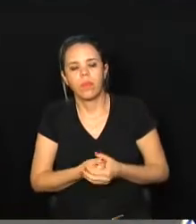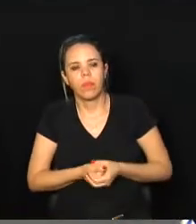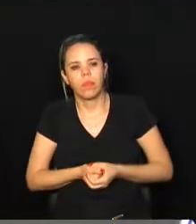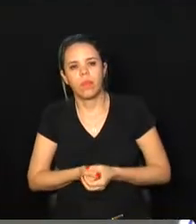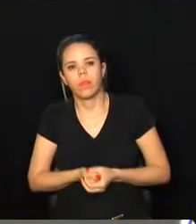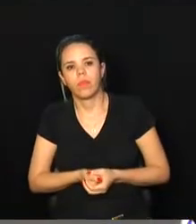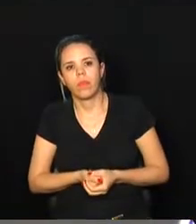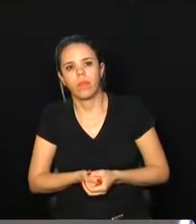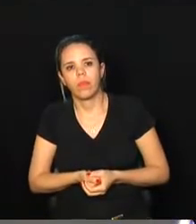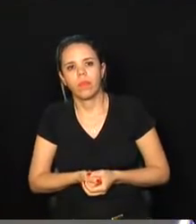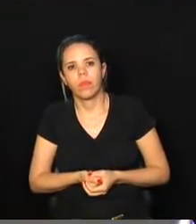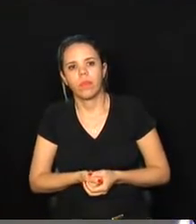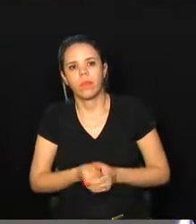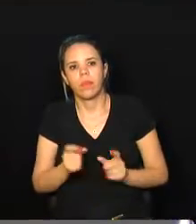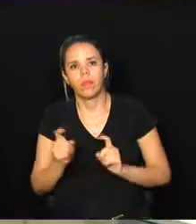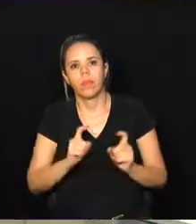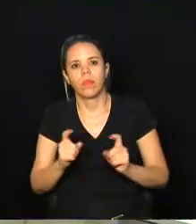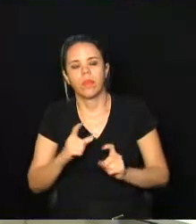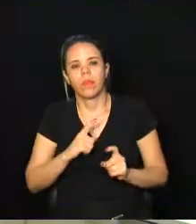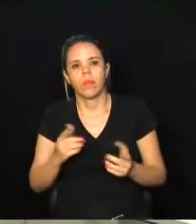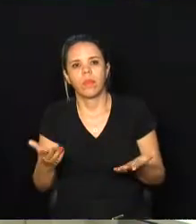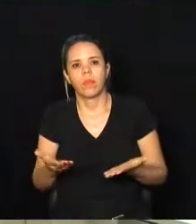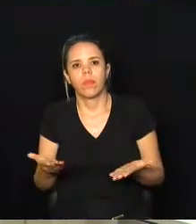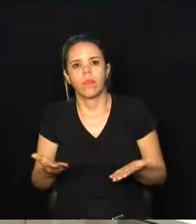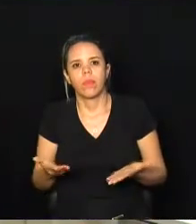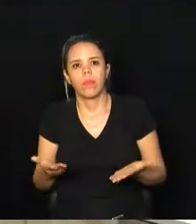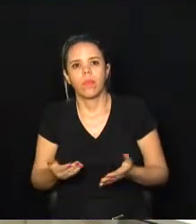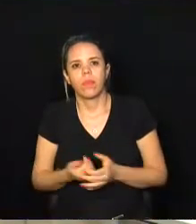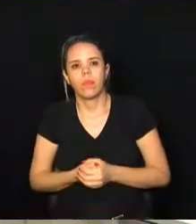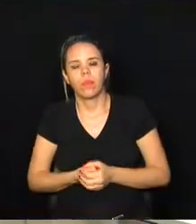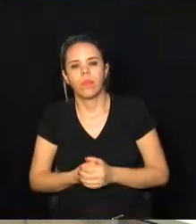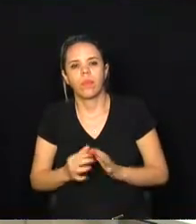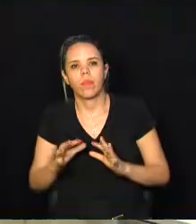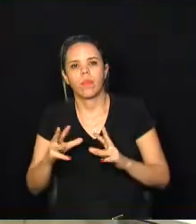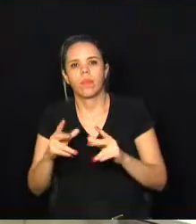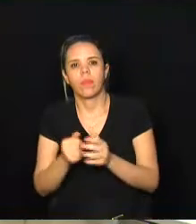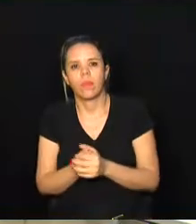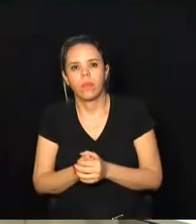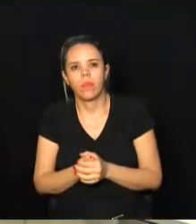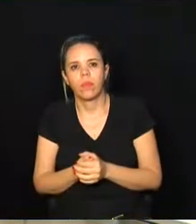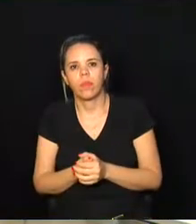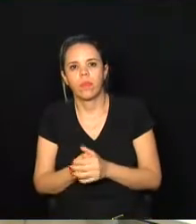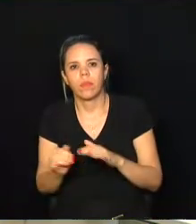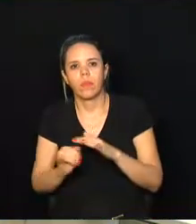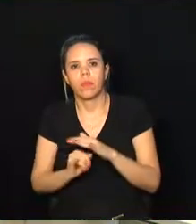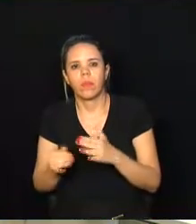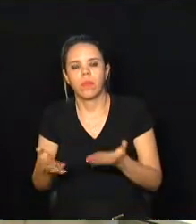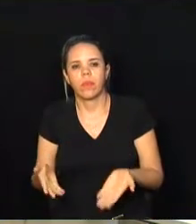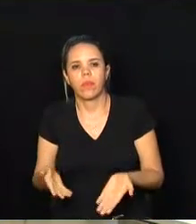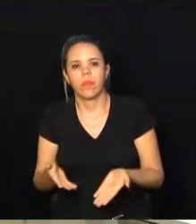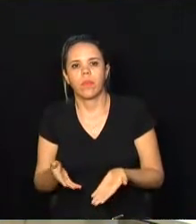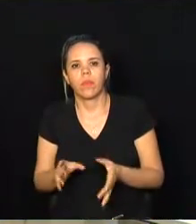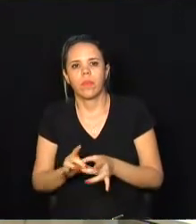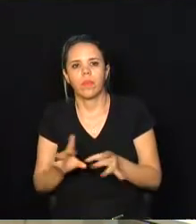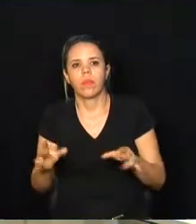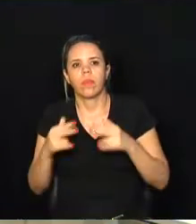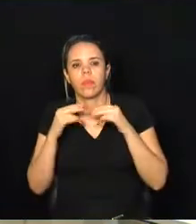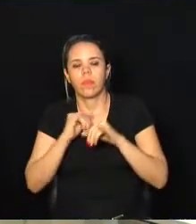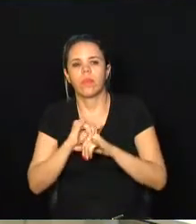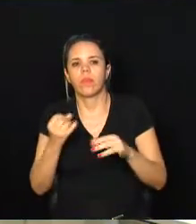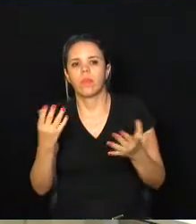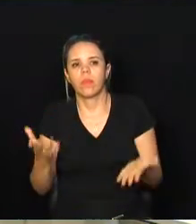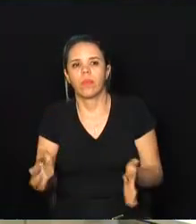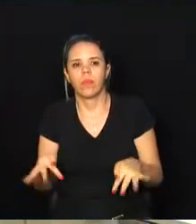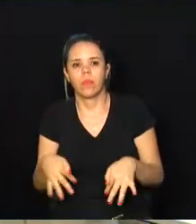essa reunião que nós tivemos, né, com todas as entidades aqui, e deixar uma notícia boa